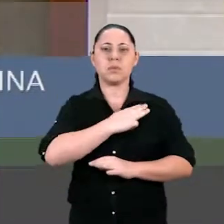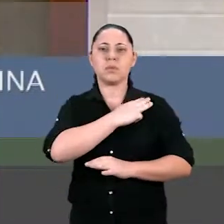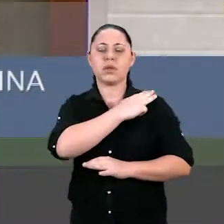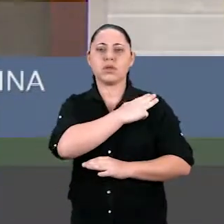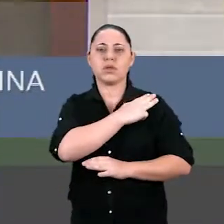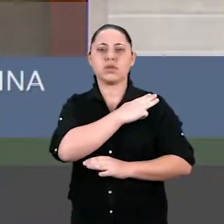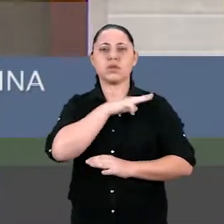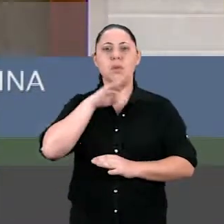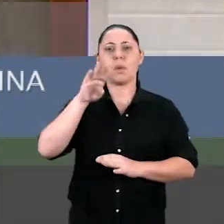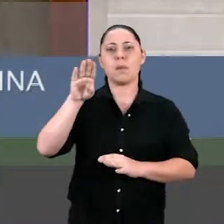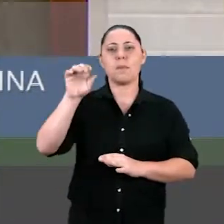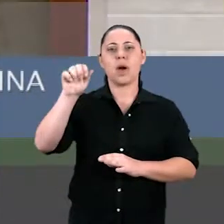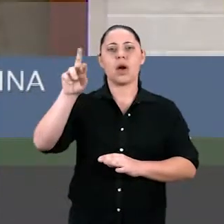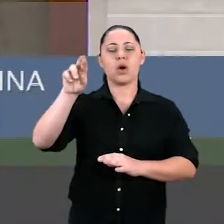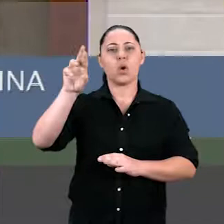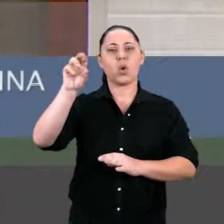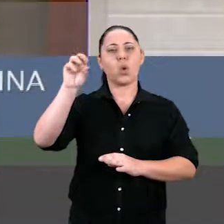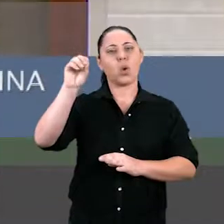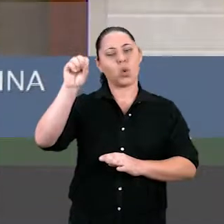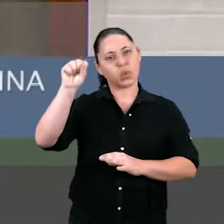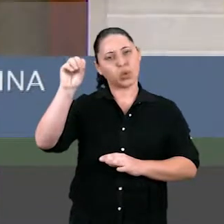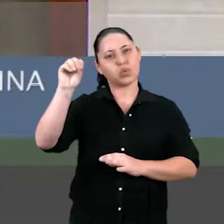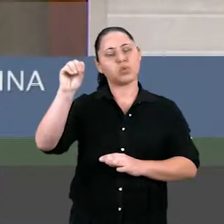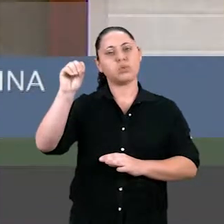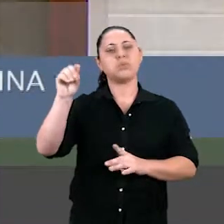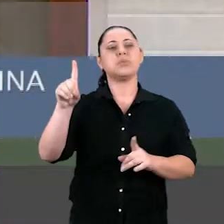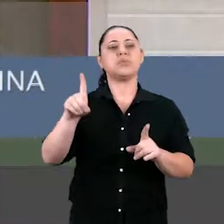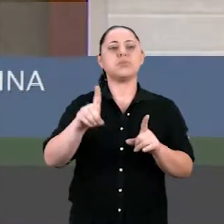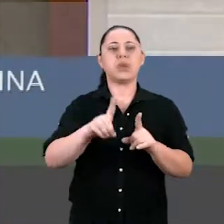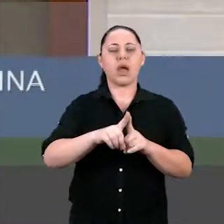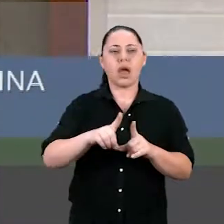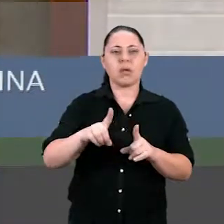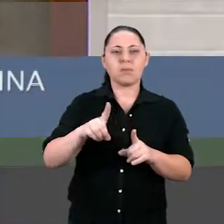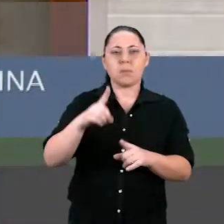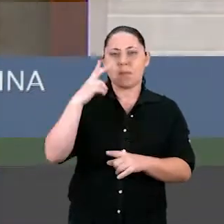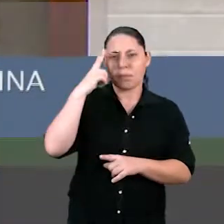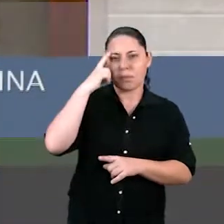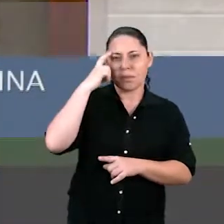Barroso, que, além de seu brilho acadêmico,